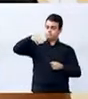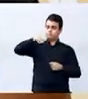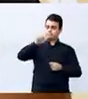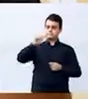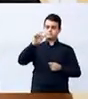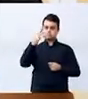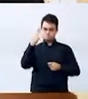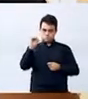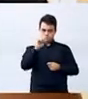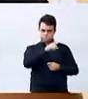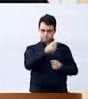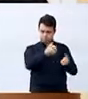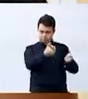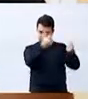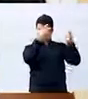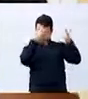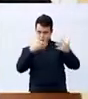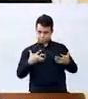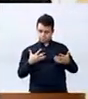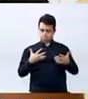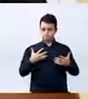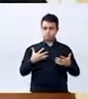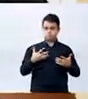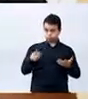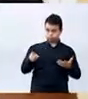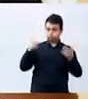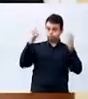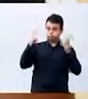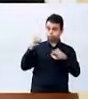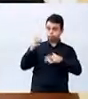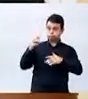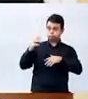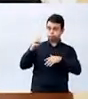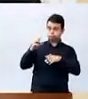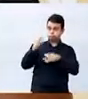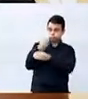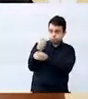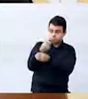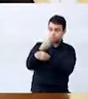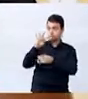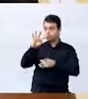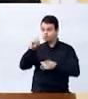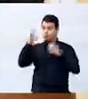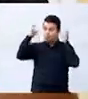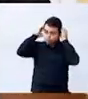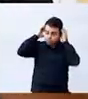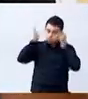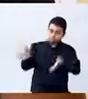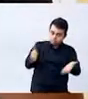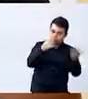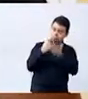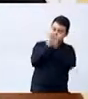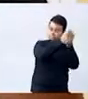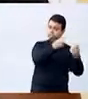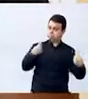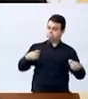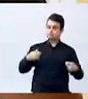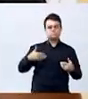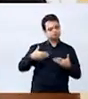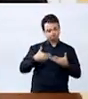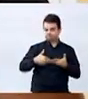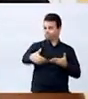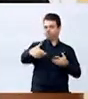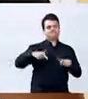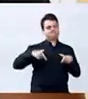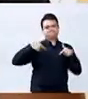que me falou que ele precisava muito fazer fisioterapia, fono, TO, tudo. E aí a gente começou aquela luta, né?